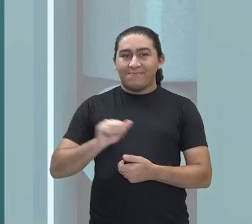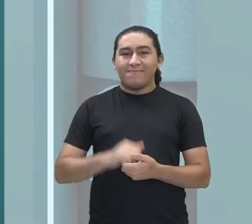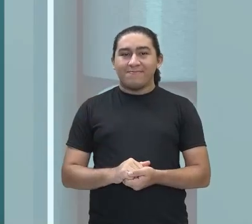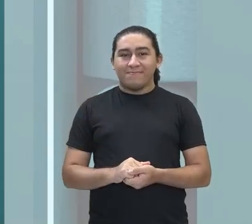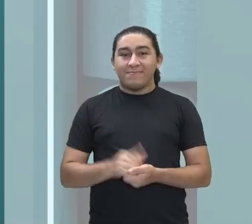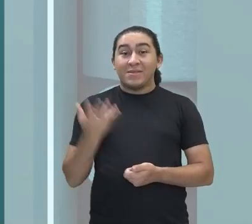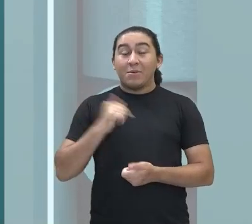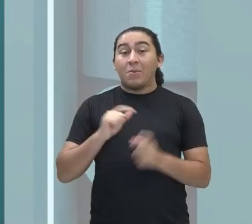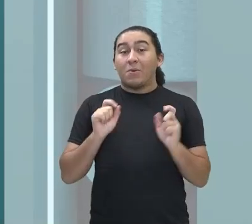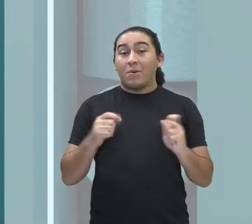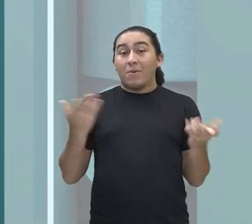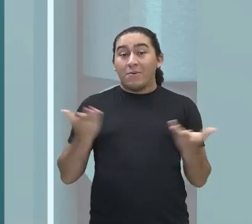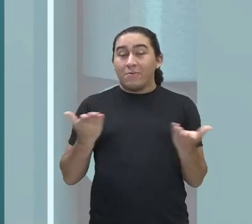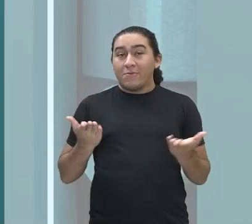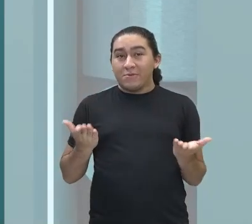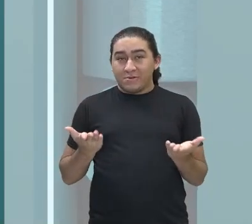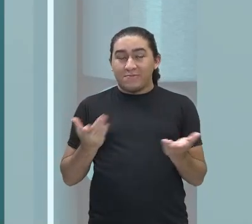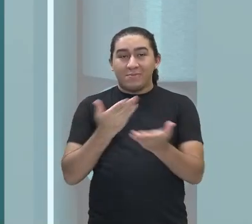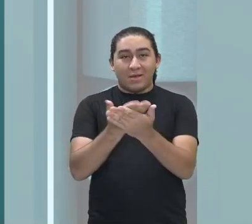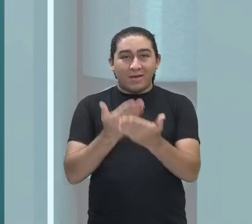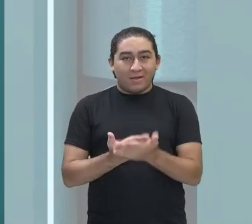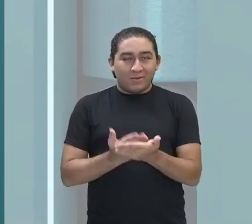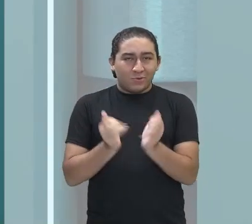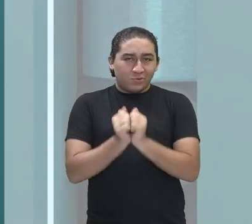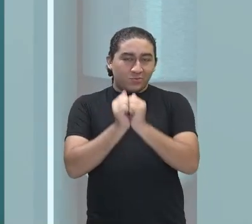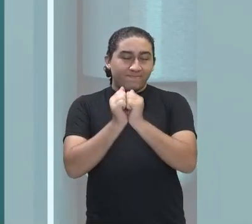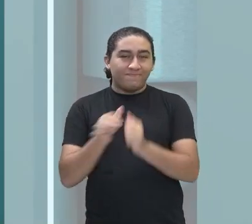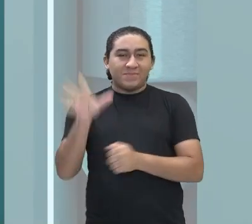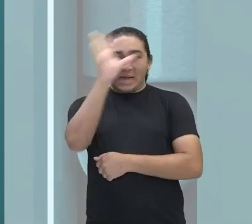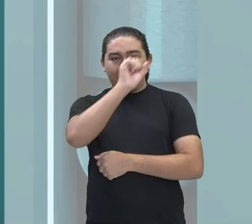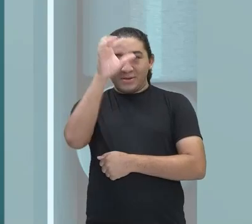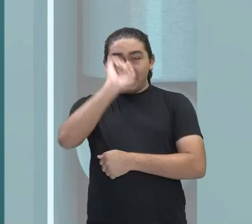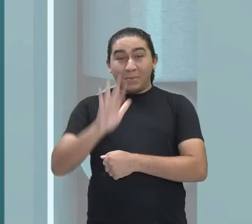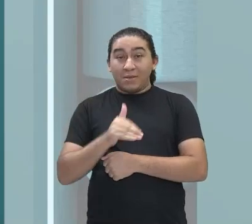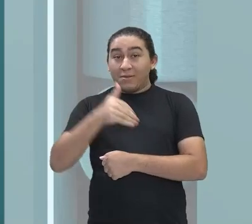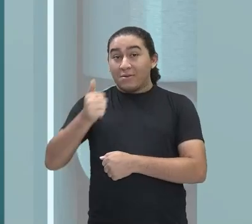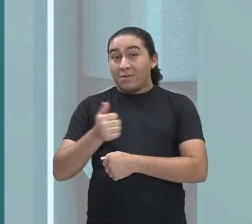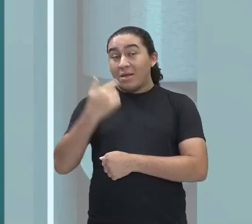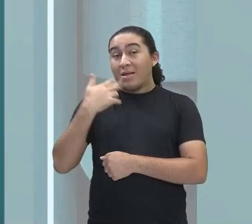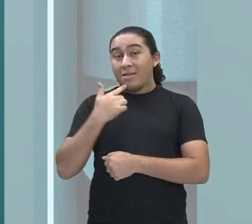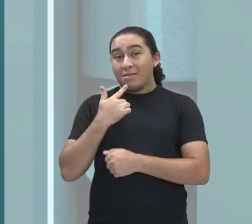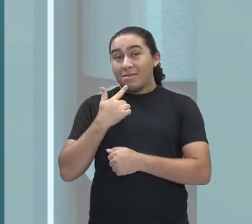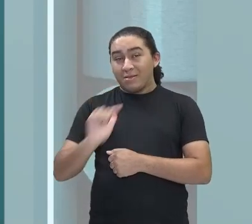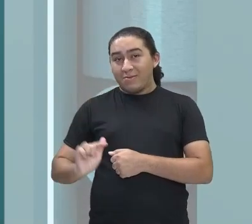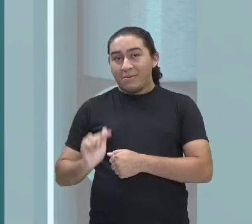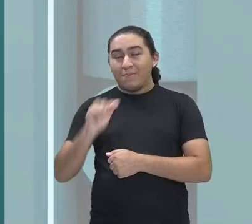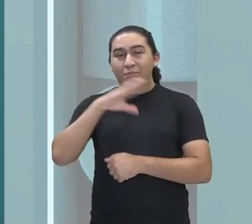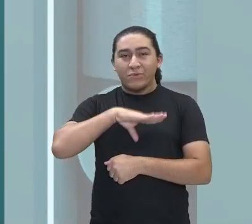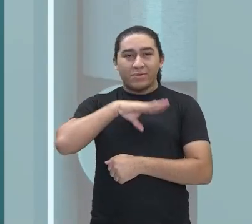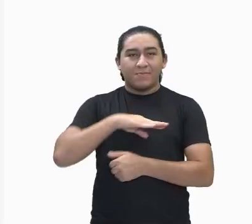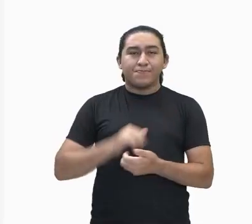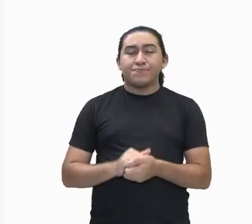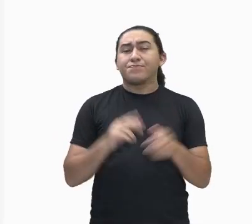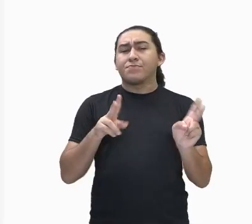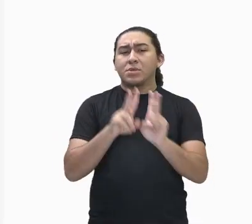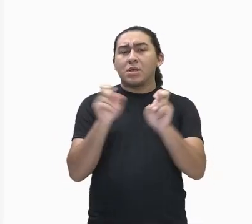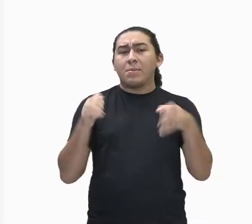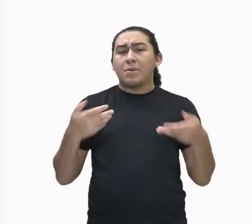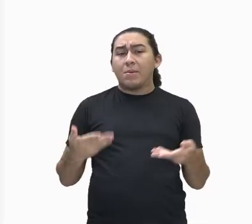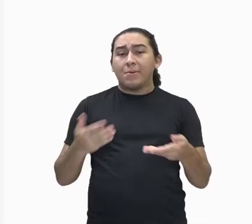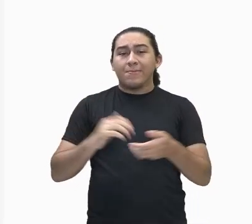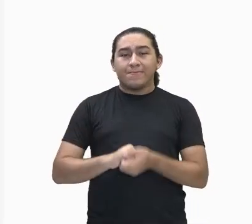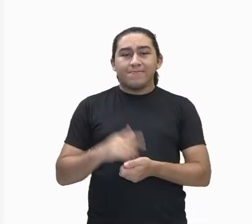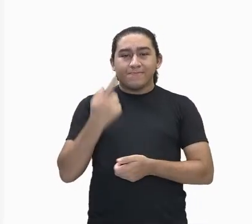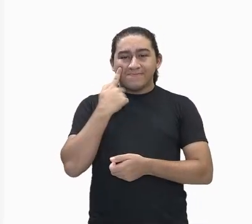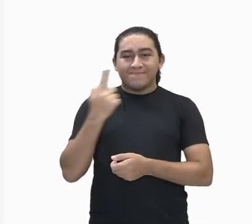Marchante. Vamos estar juntos e vamos aprender um pouco mais da nossa língua portuguesa. Vamos ver o nosso objeto